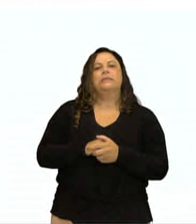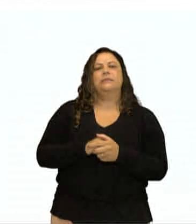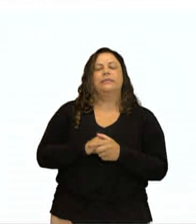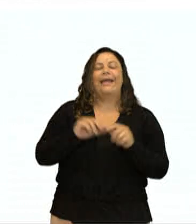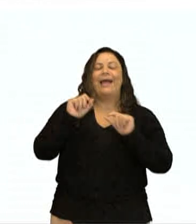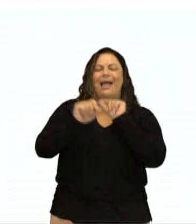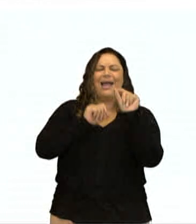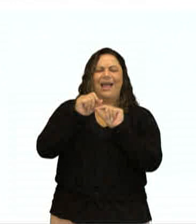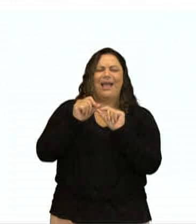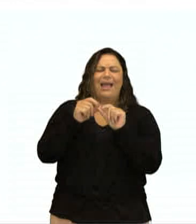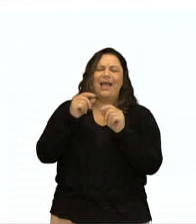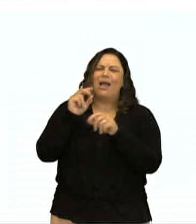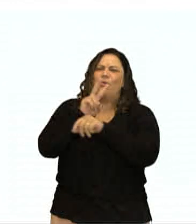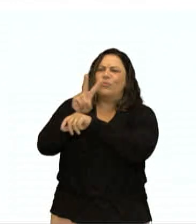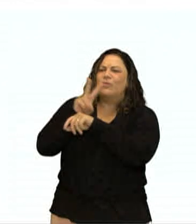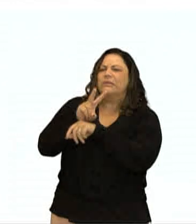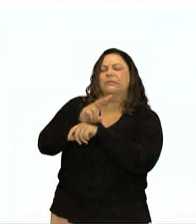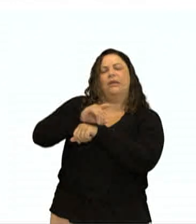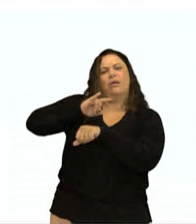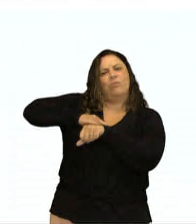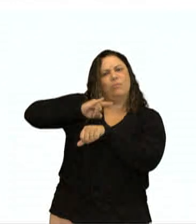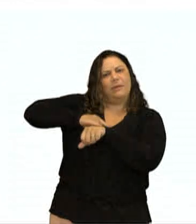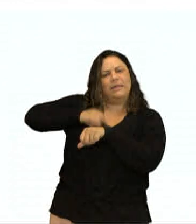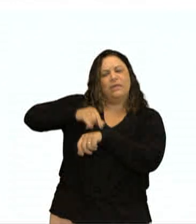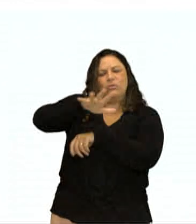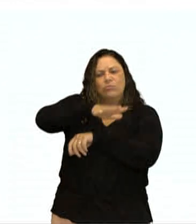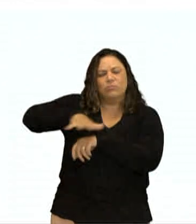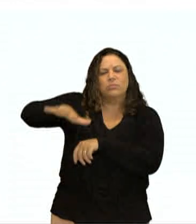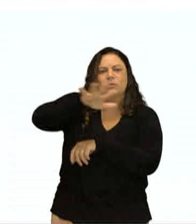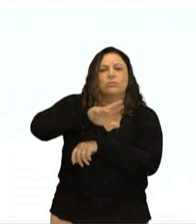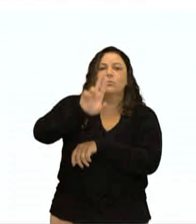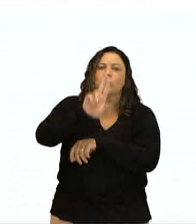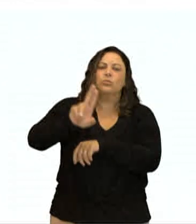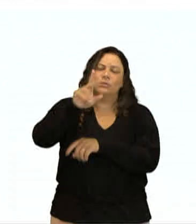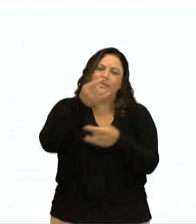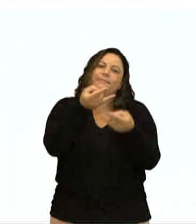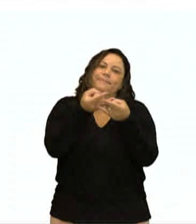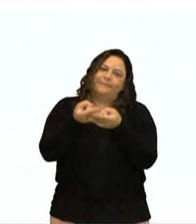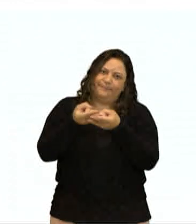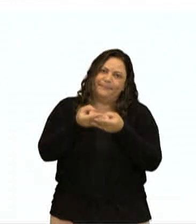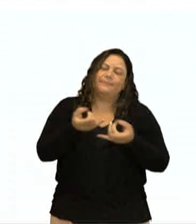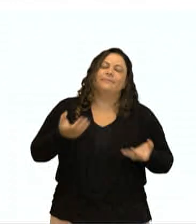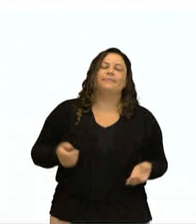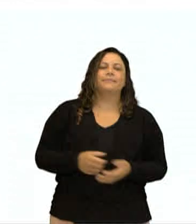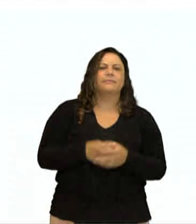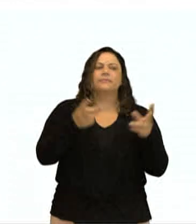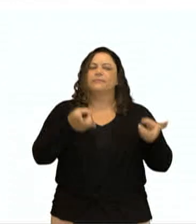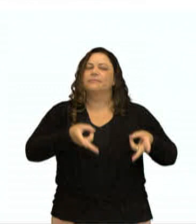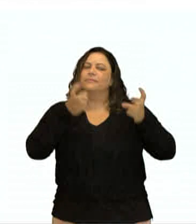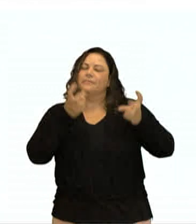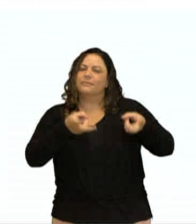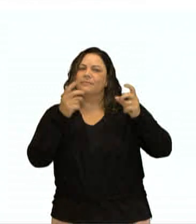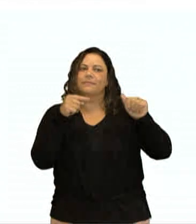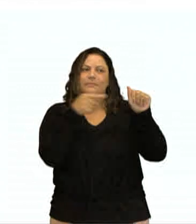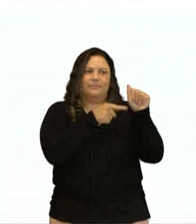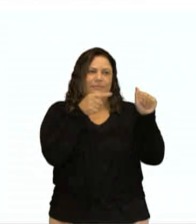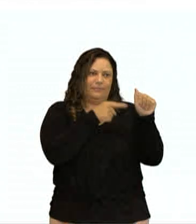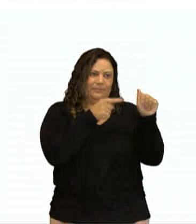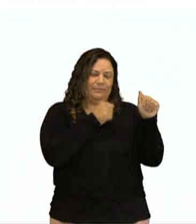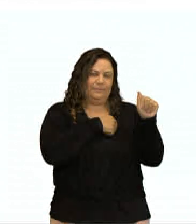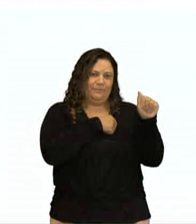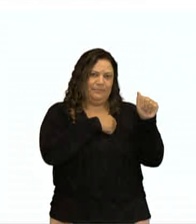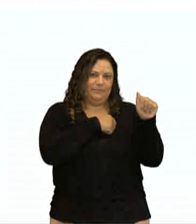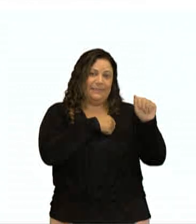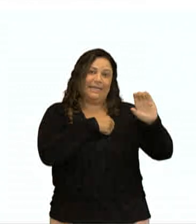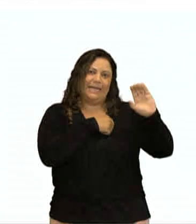a utilizar banheiros públicos e a utilização de preservativo. Se nós percebemos, a letra A, C